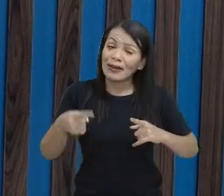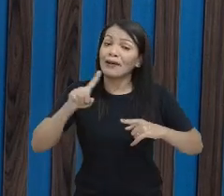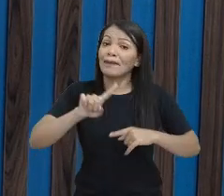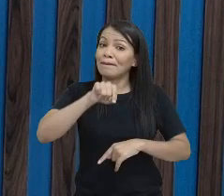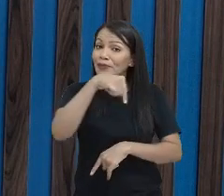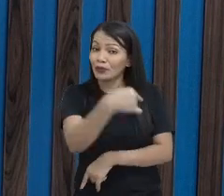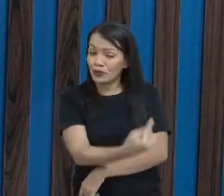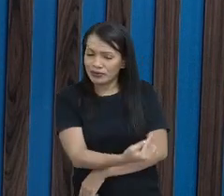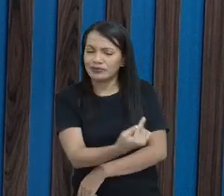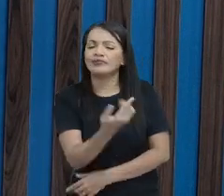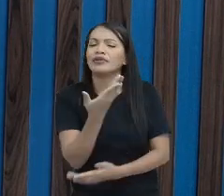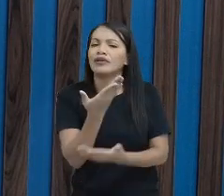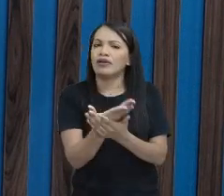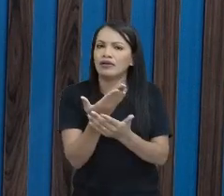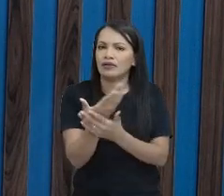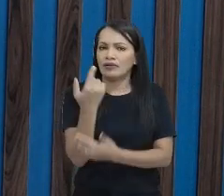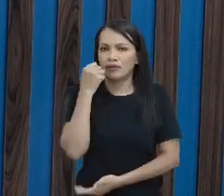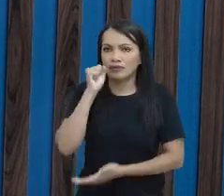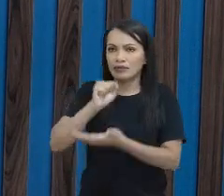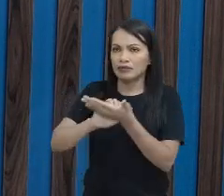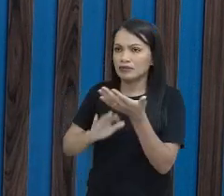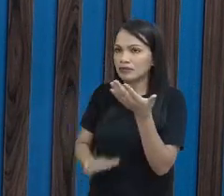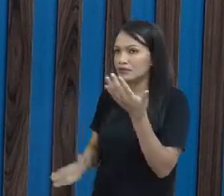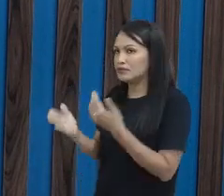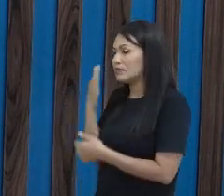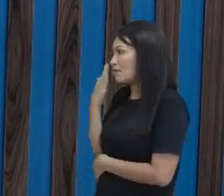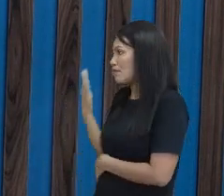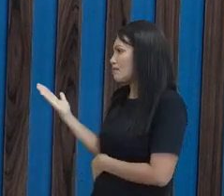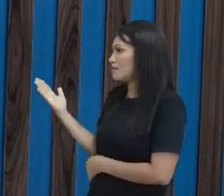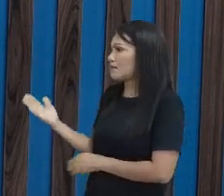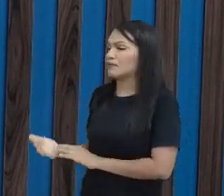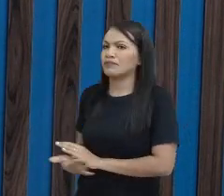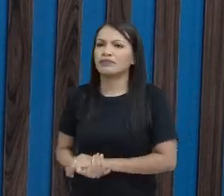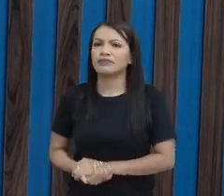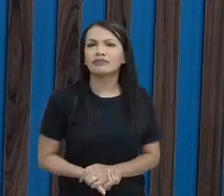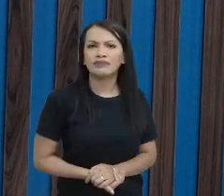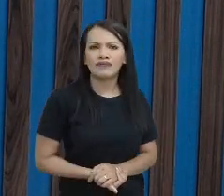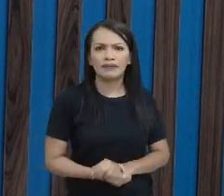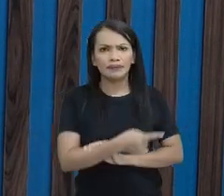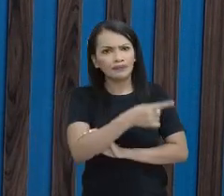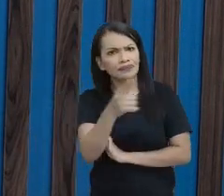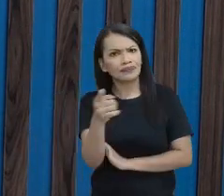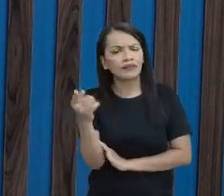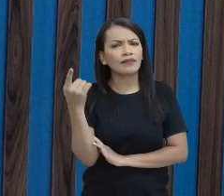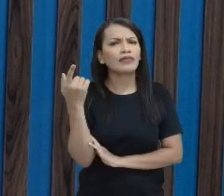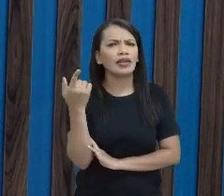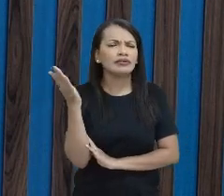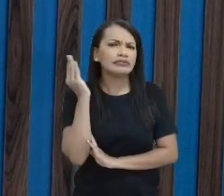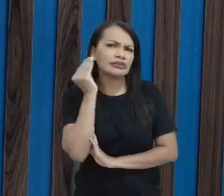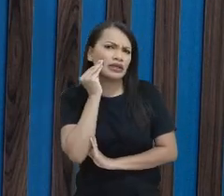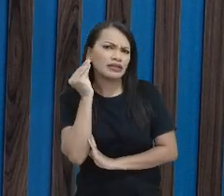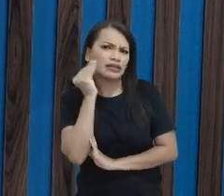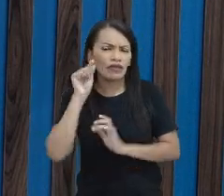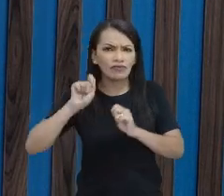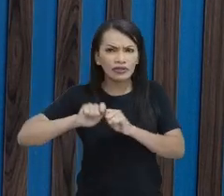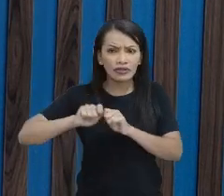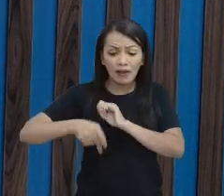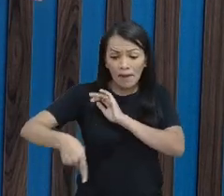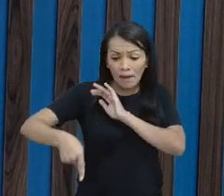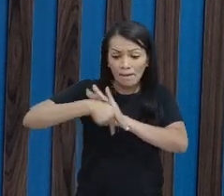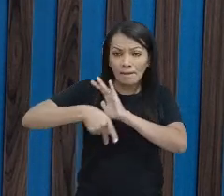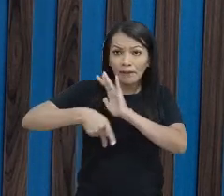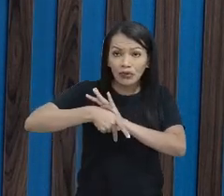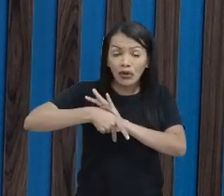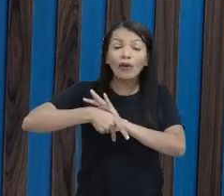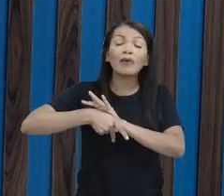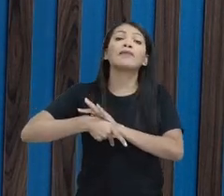atividade, tá? Para casa, eu escolhi uma cor péssima, aparentemente. Que tal vocês tentarem fazer sua própria paródia da Canção do